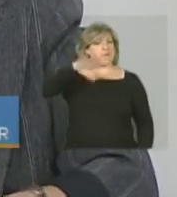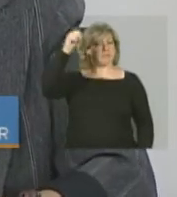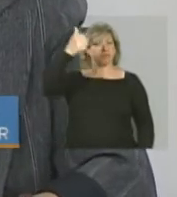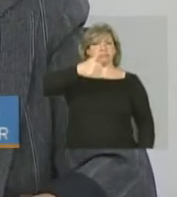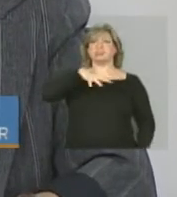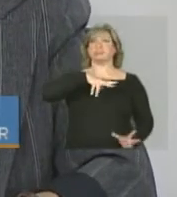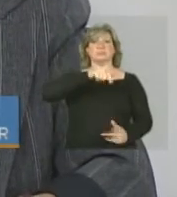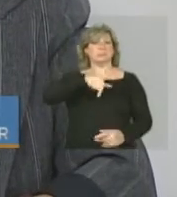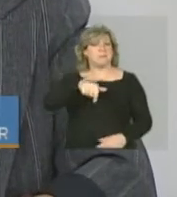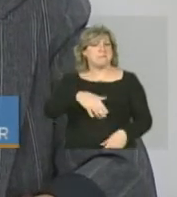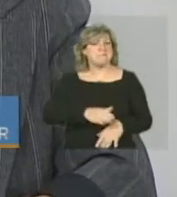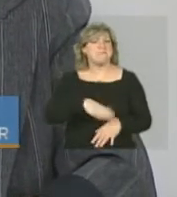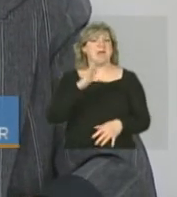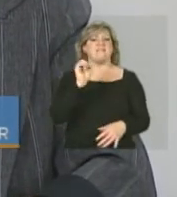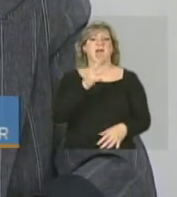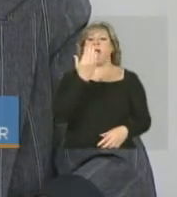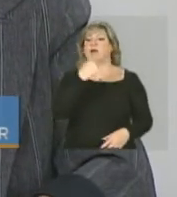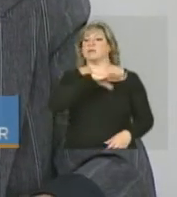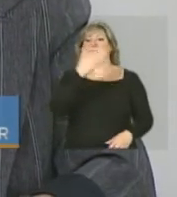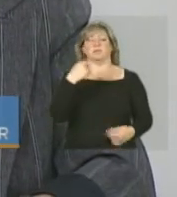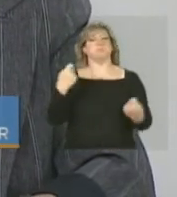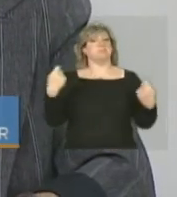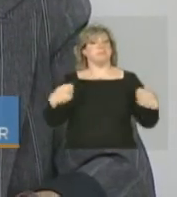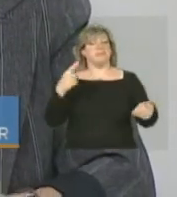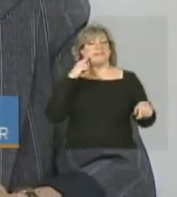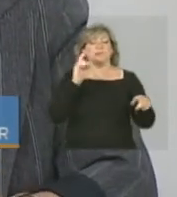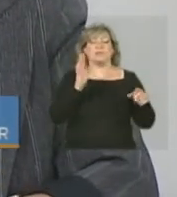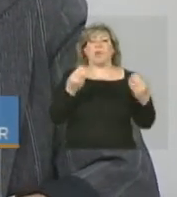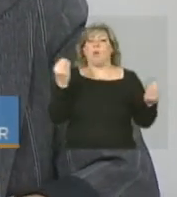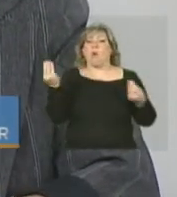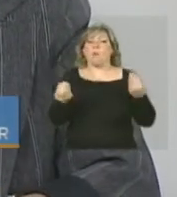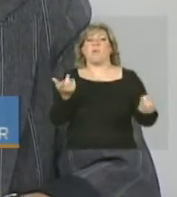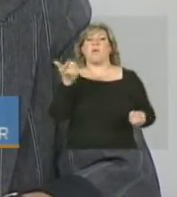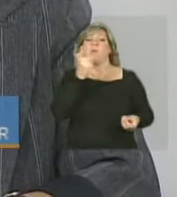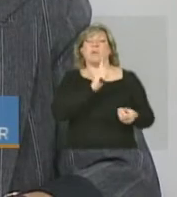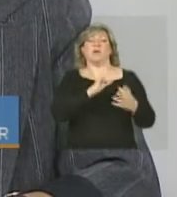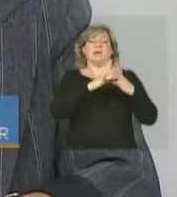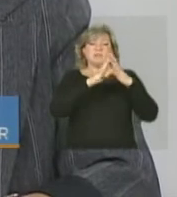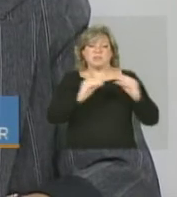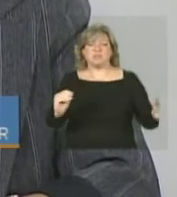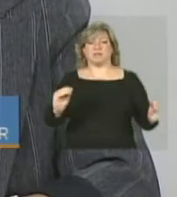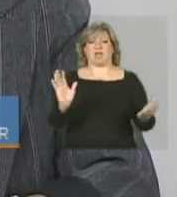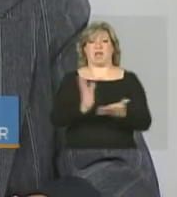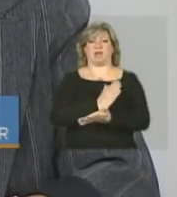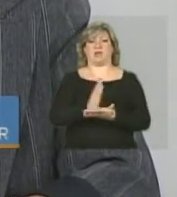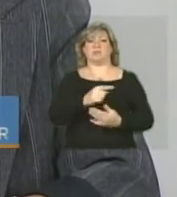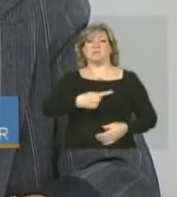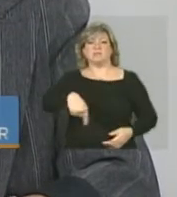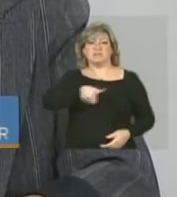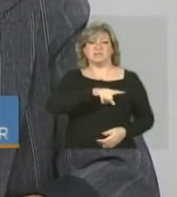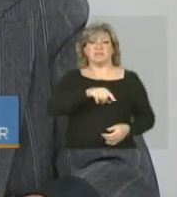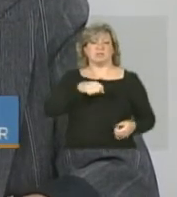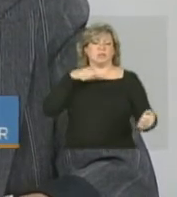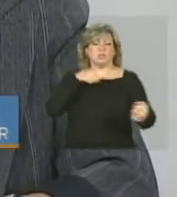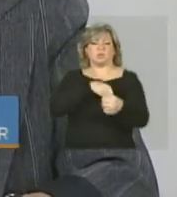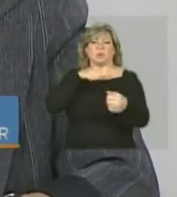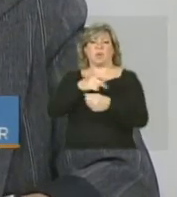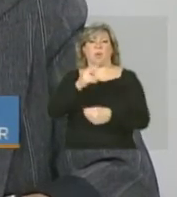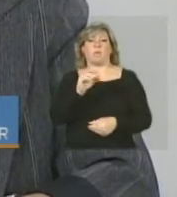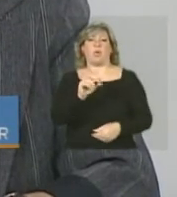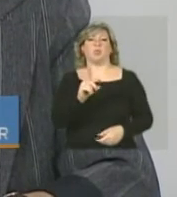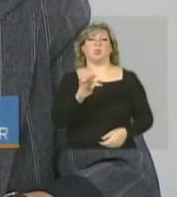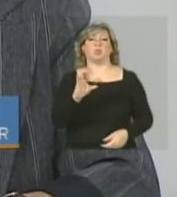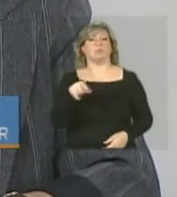essas propostas de como controlar, como conseguirmos banir certos produtos que